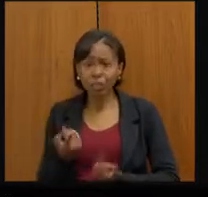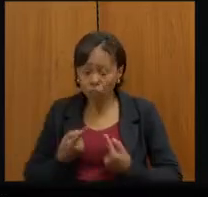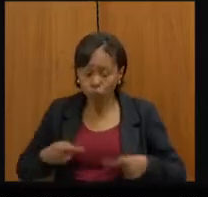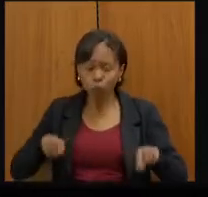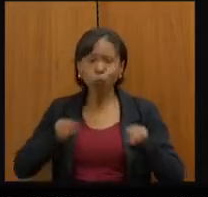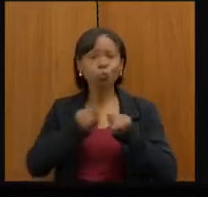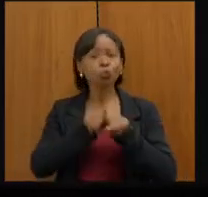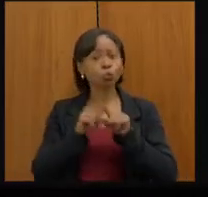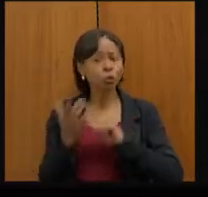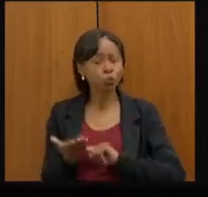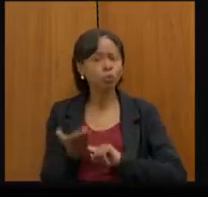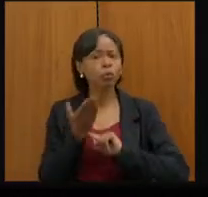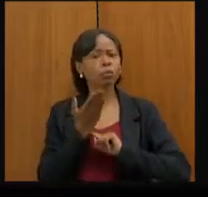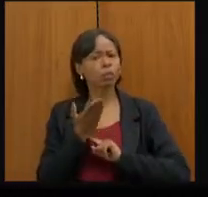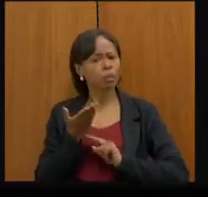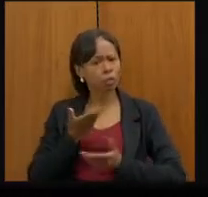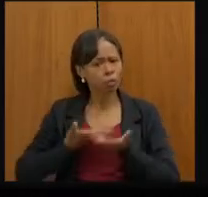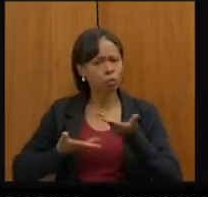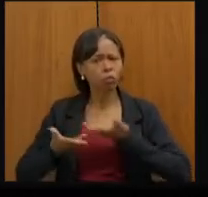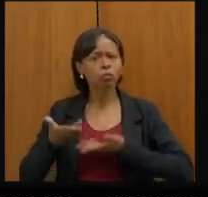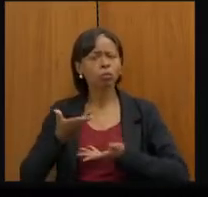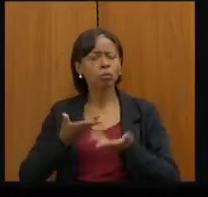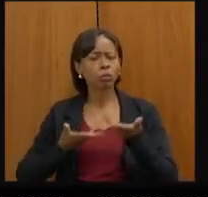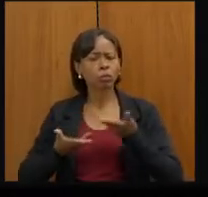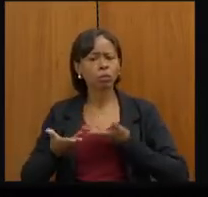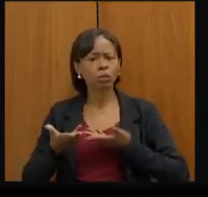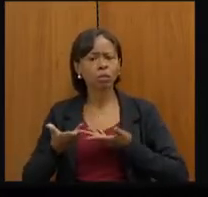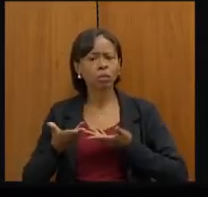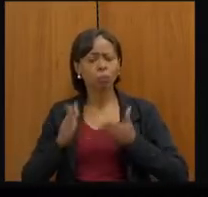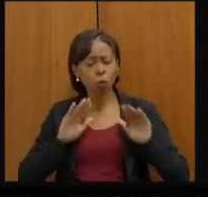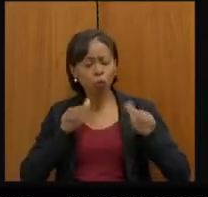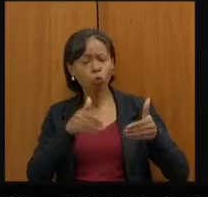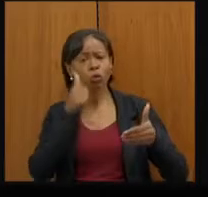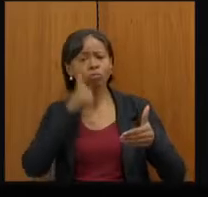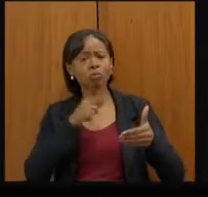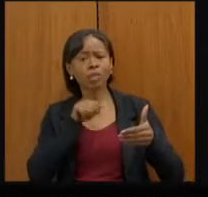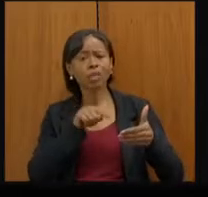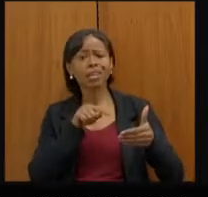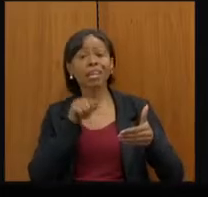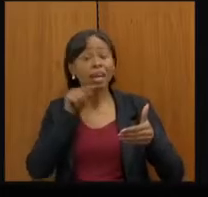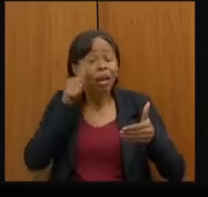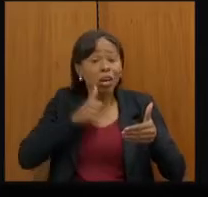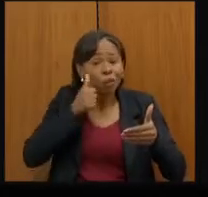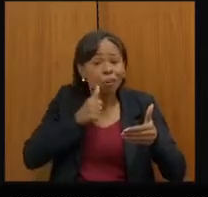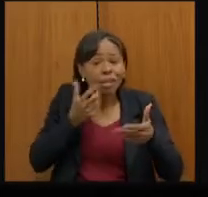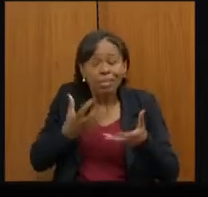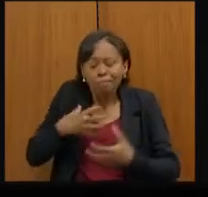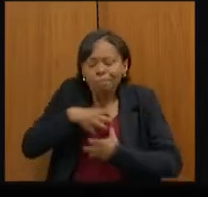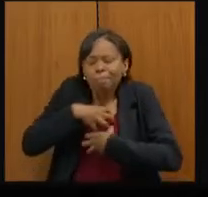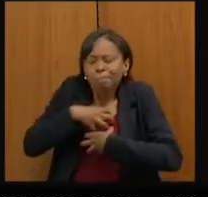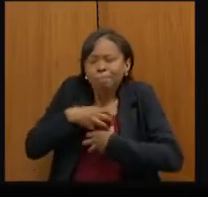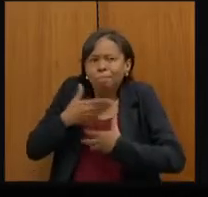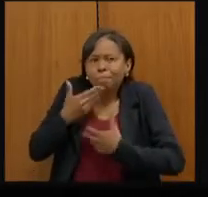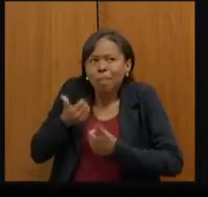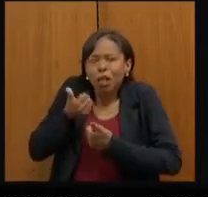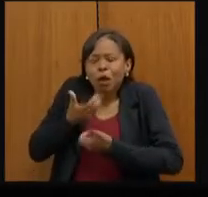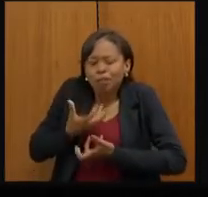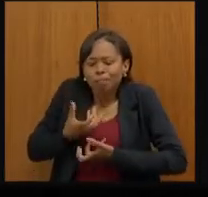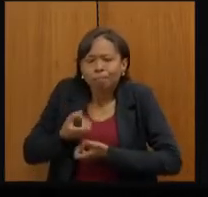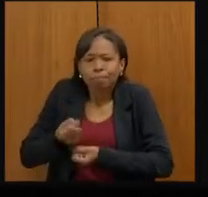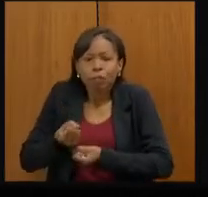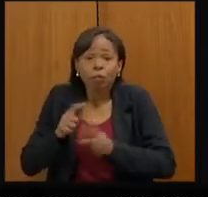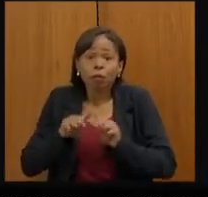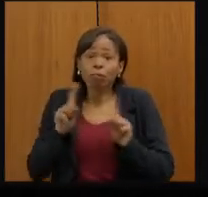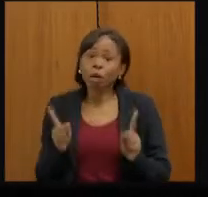parceiras mesmo porque a mulher também se sente muito mais acolhida entrando em uma dela mas as danças também